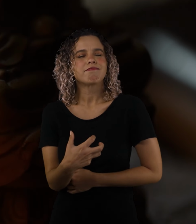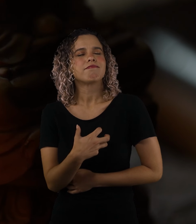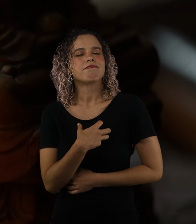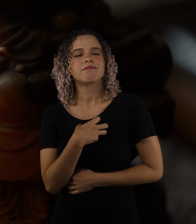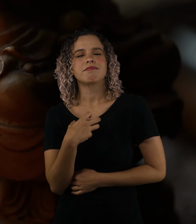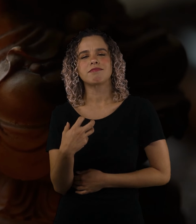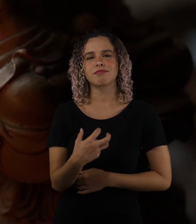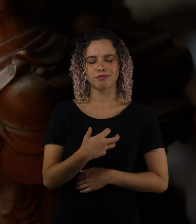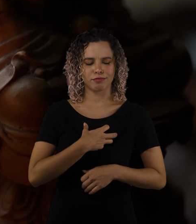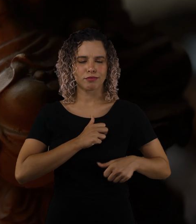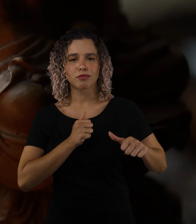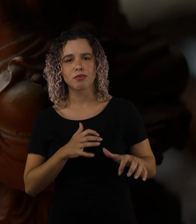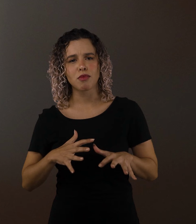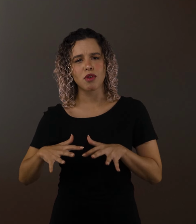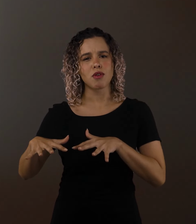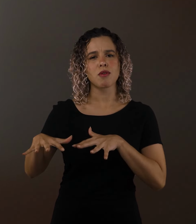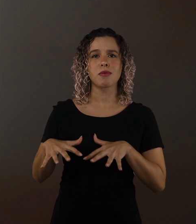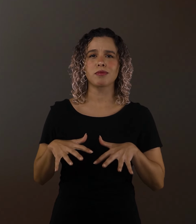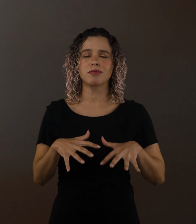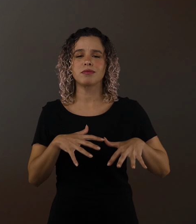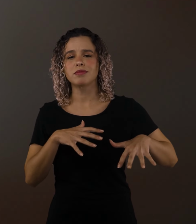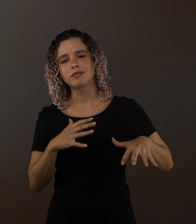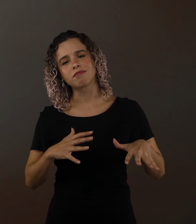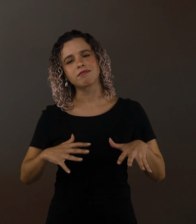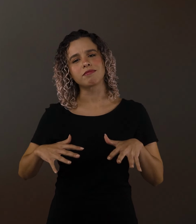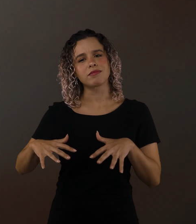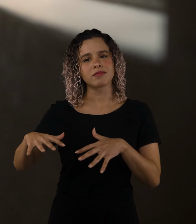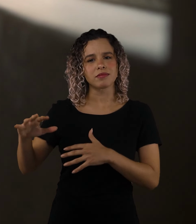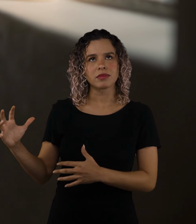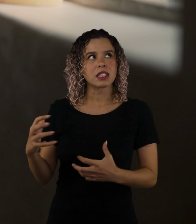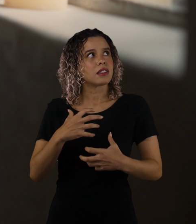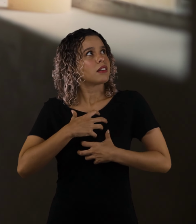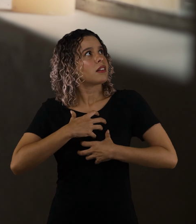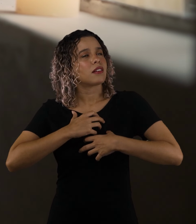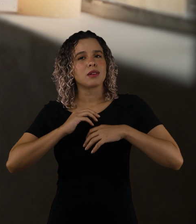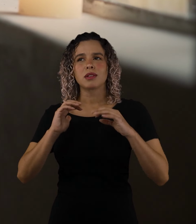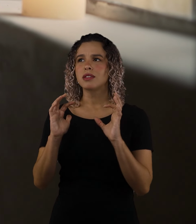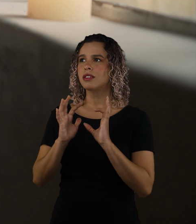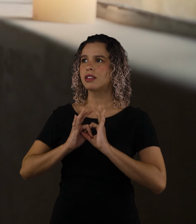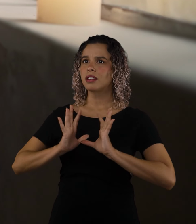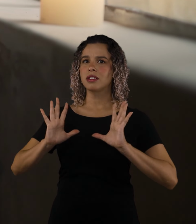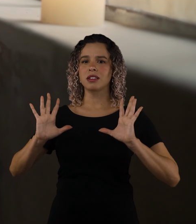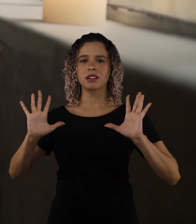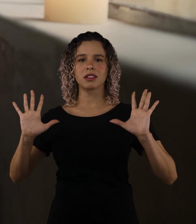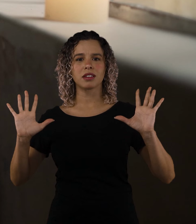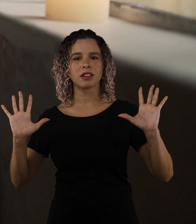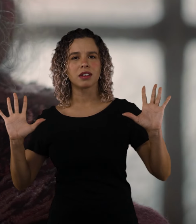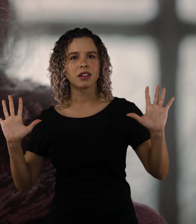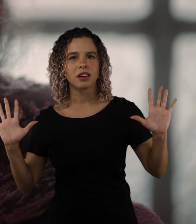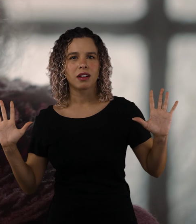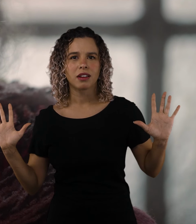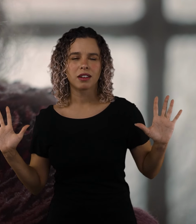this feeling I'm in motion. A sudden sense of